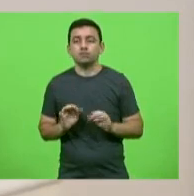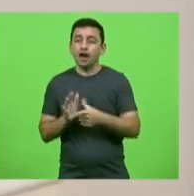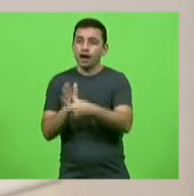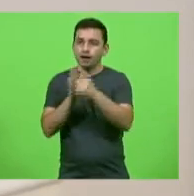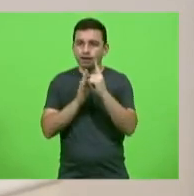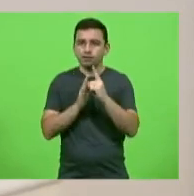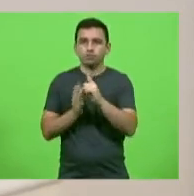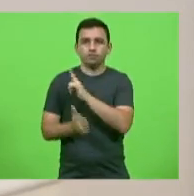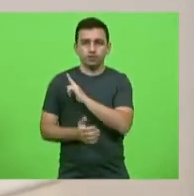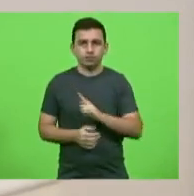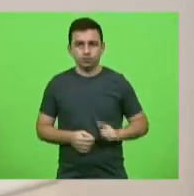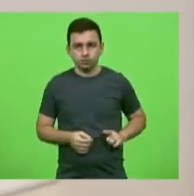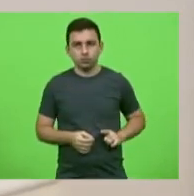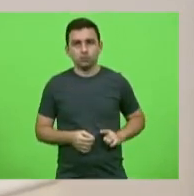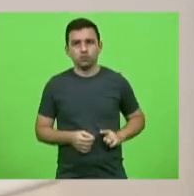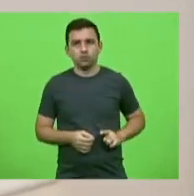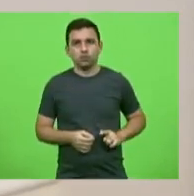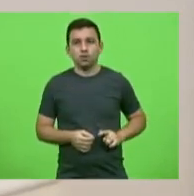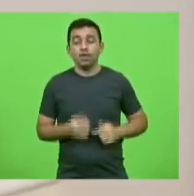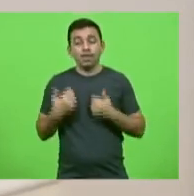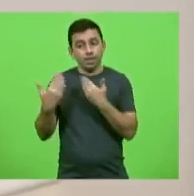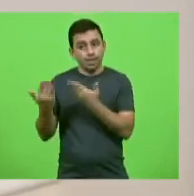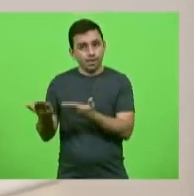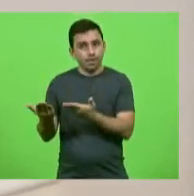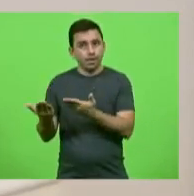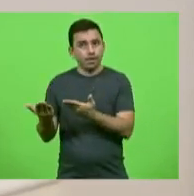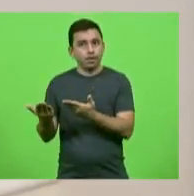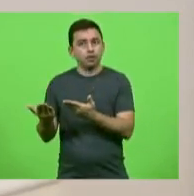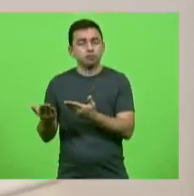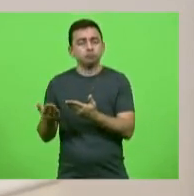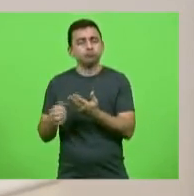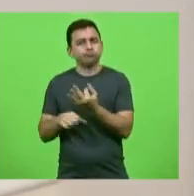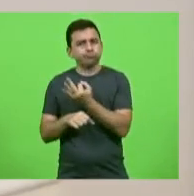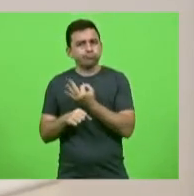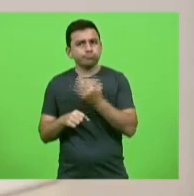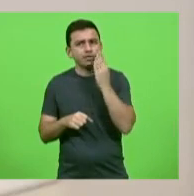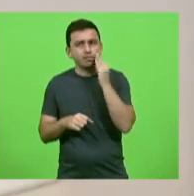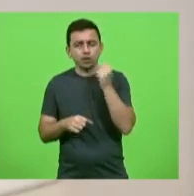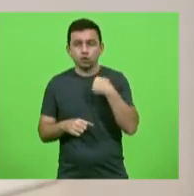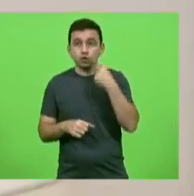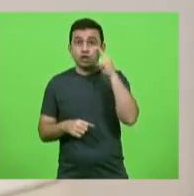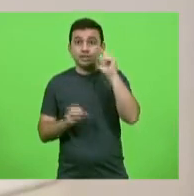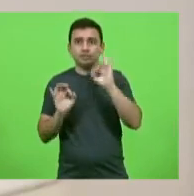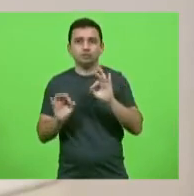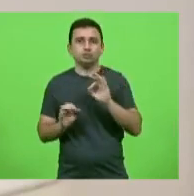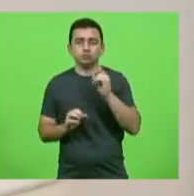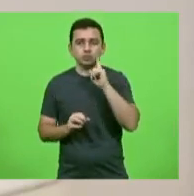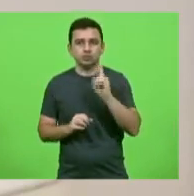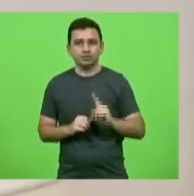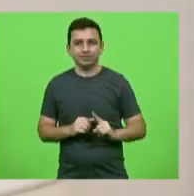governador. O governador foi mais próximo da formalização. Não sei exatamente a data. Na